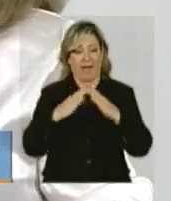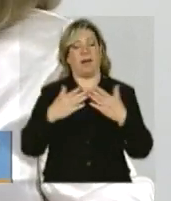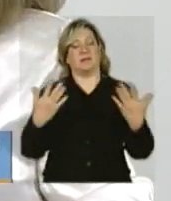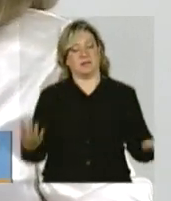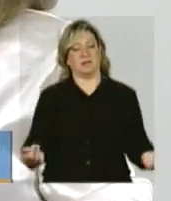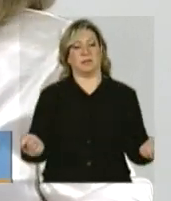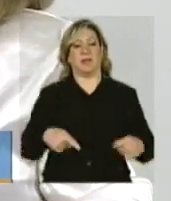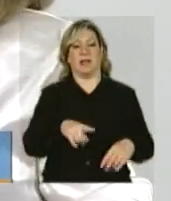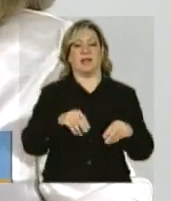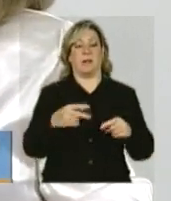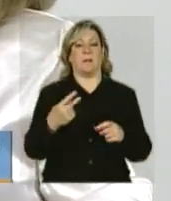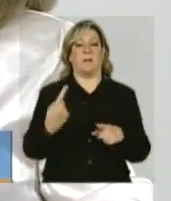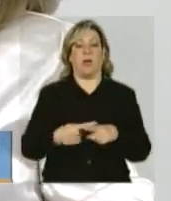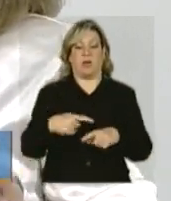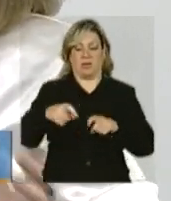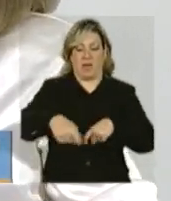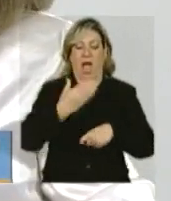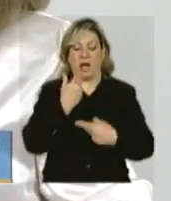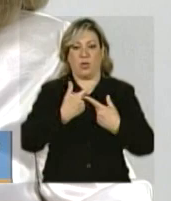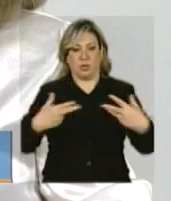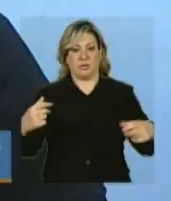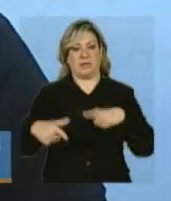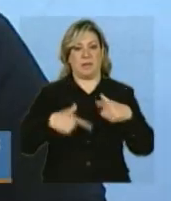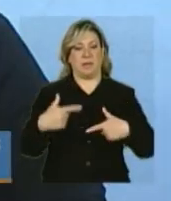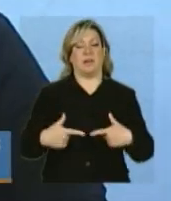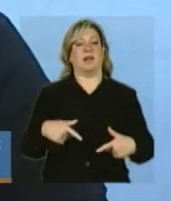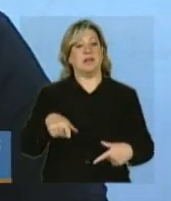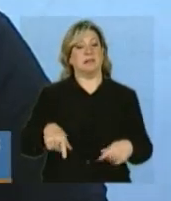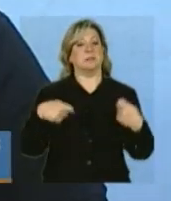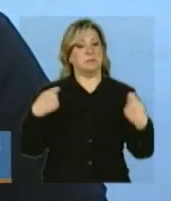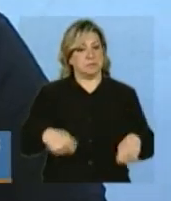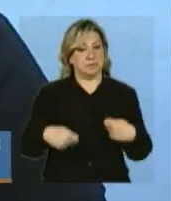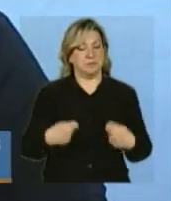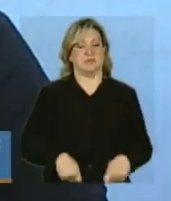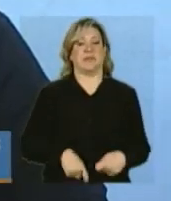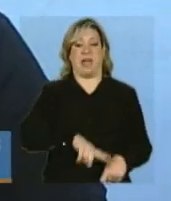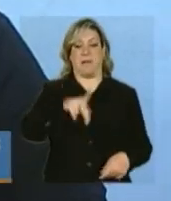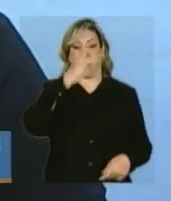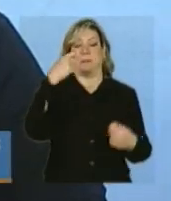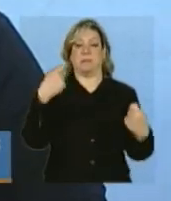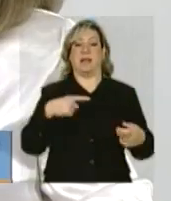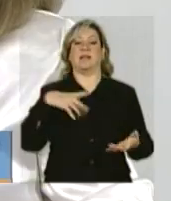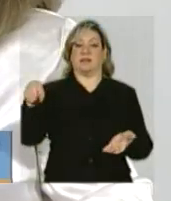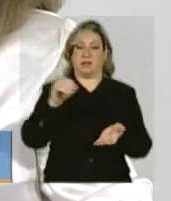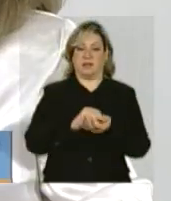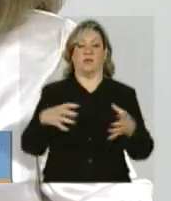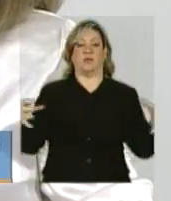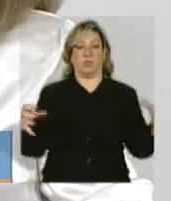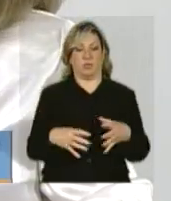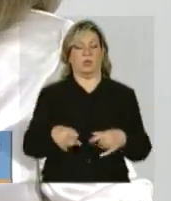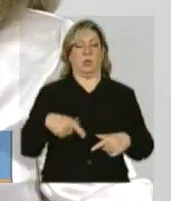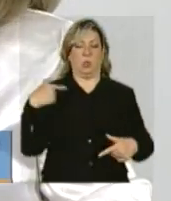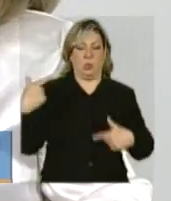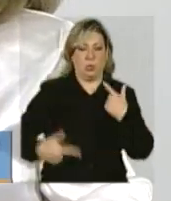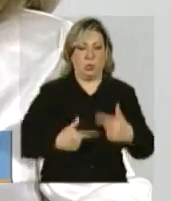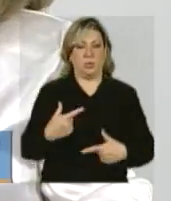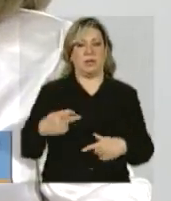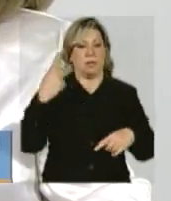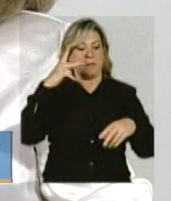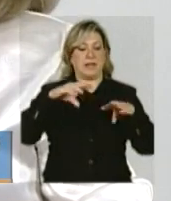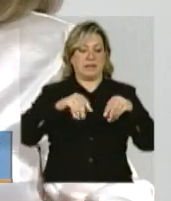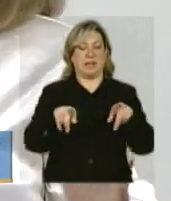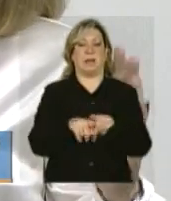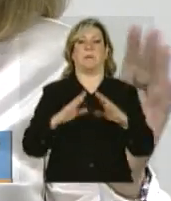lutando pela produção da terra. Então, são movimentos organizados e essas pessoas estão nesse movimento de luta por terra